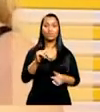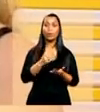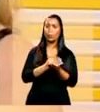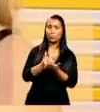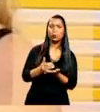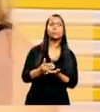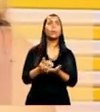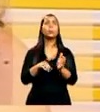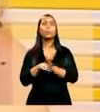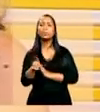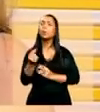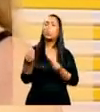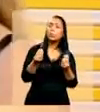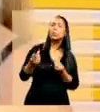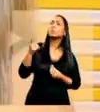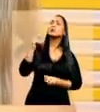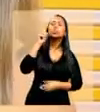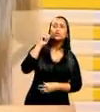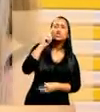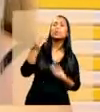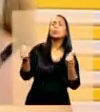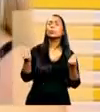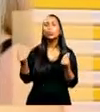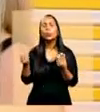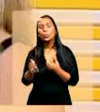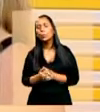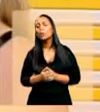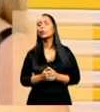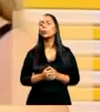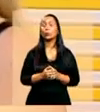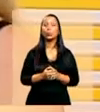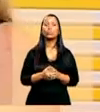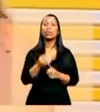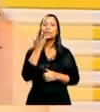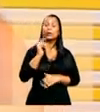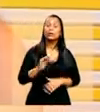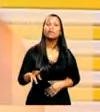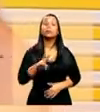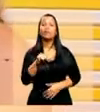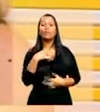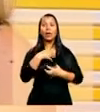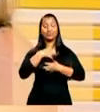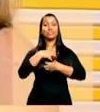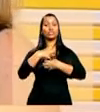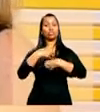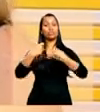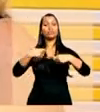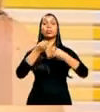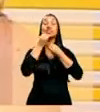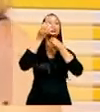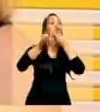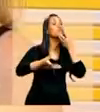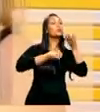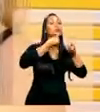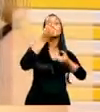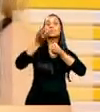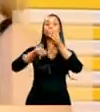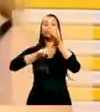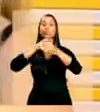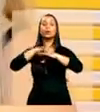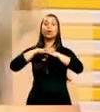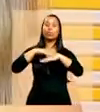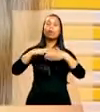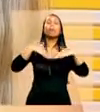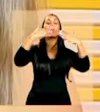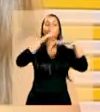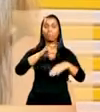Você vai começar perguntando como que foi a rotina dessa criança. A criança vai sentir a necessidade de ir contando e a conversa